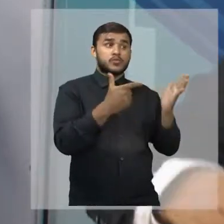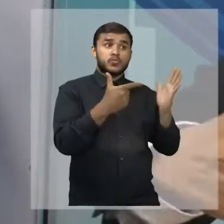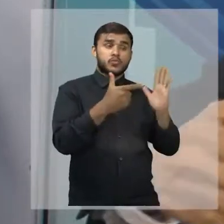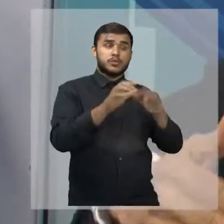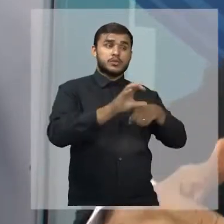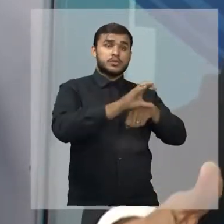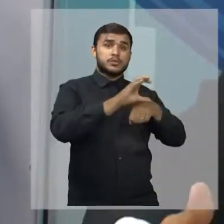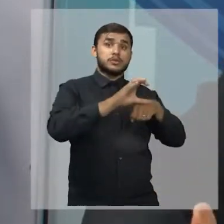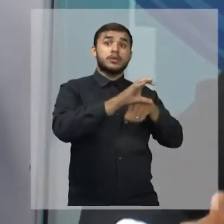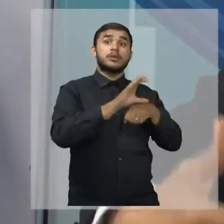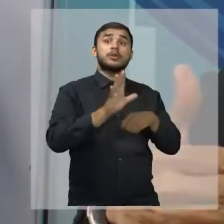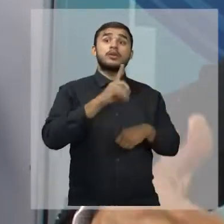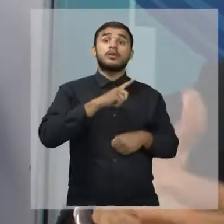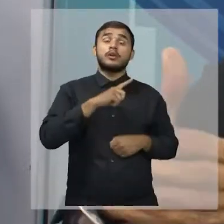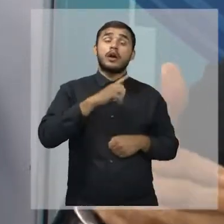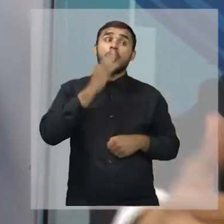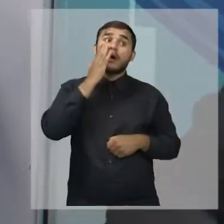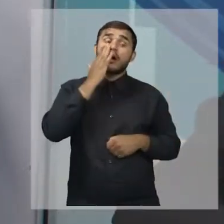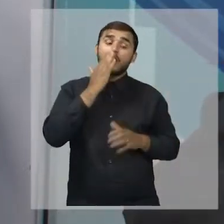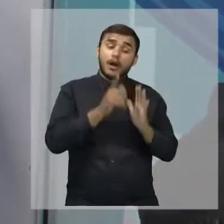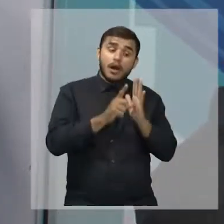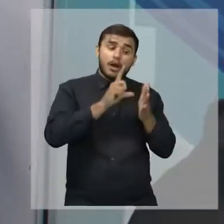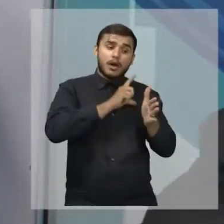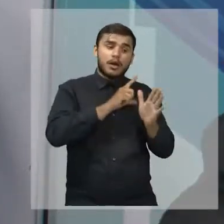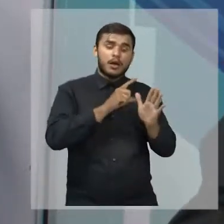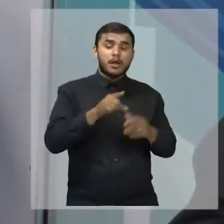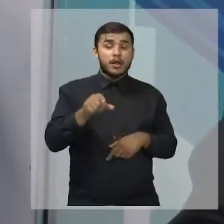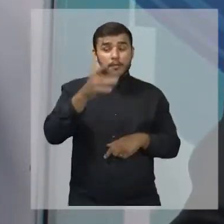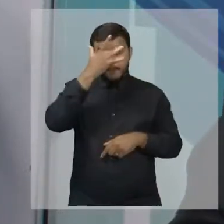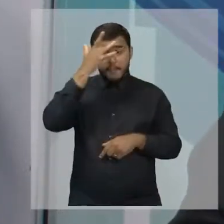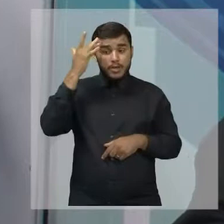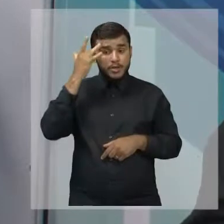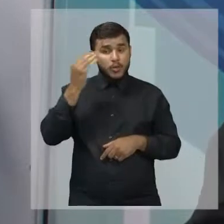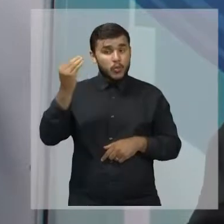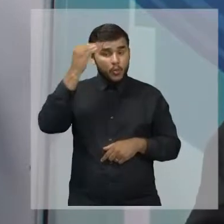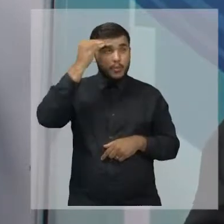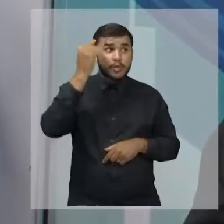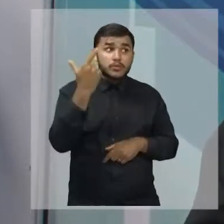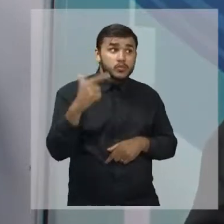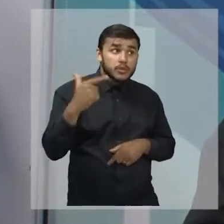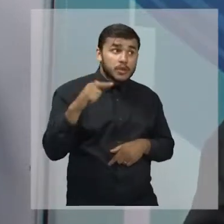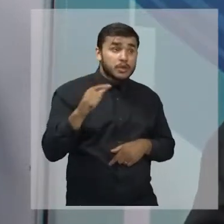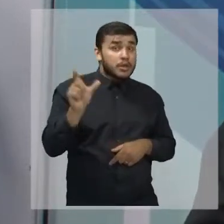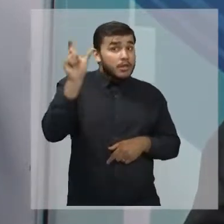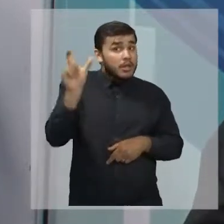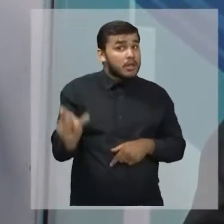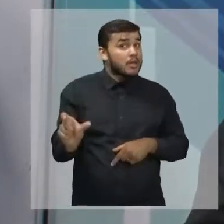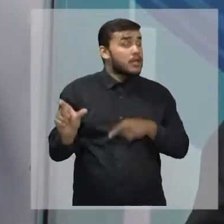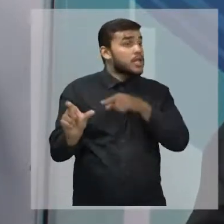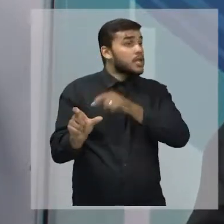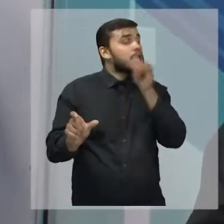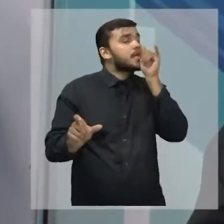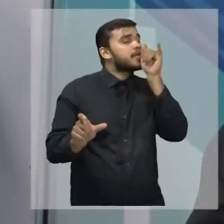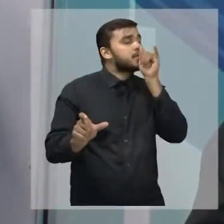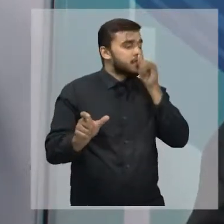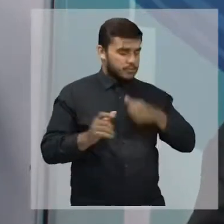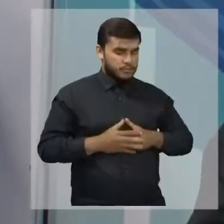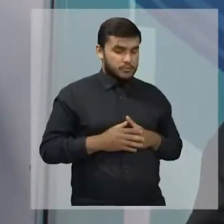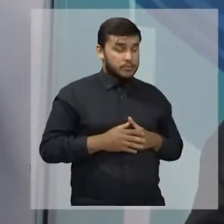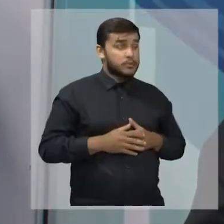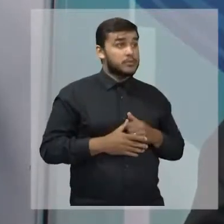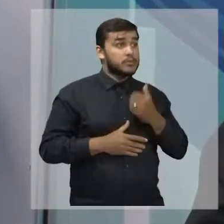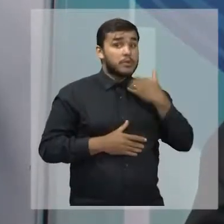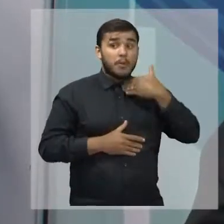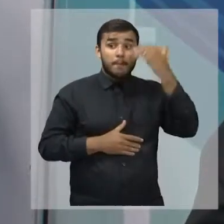Presume-se inocente até que haja, presume-se inocente. A prisão está autorizada em flagrante